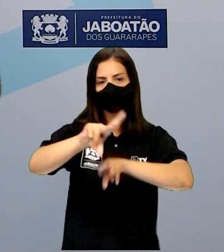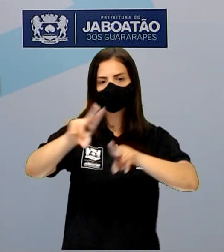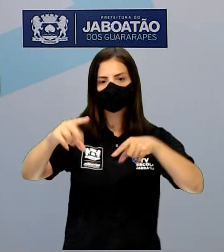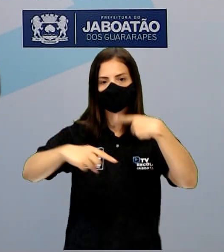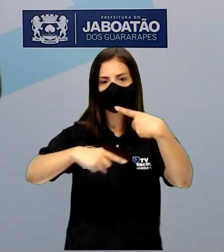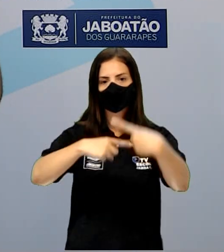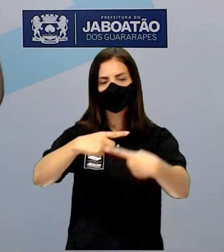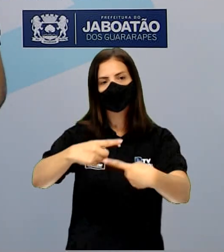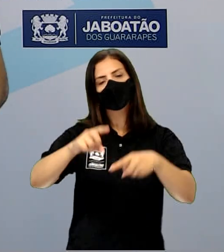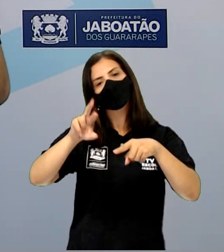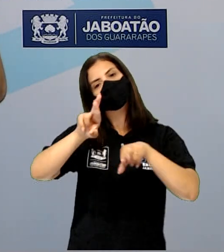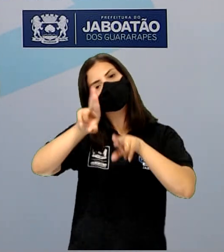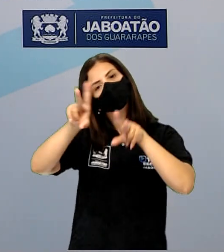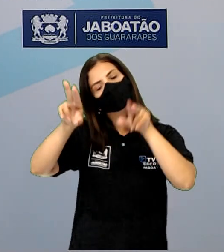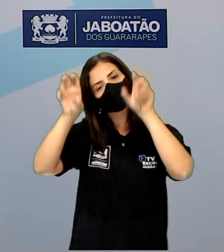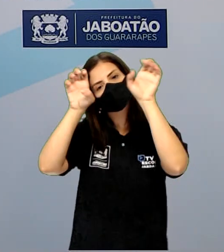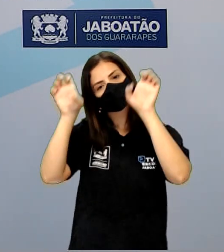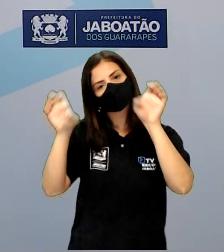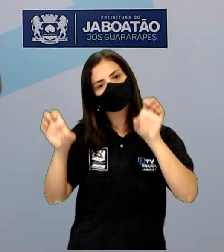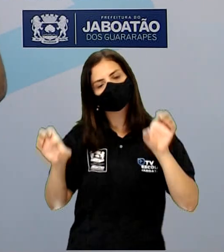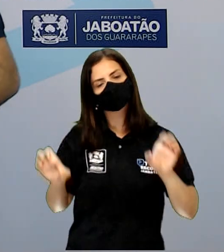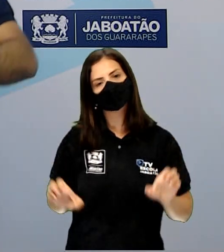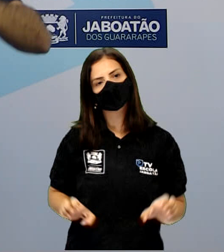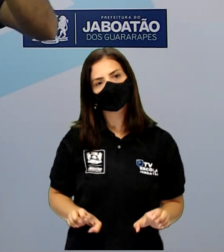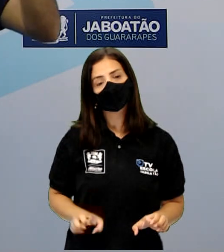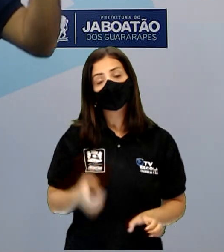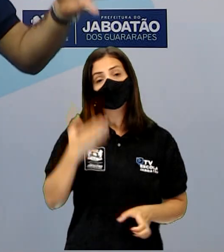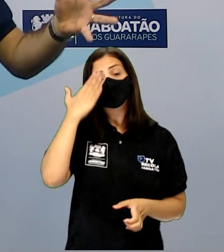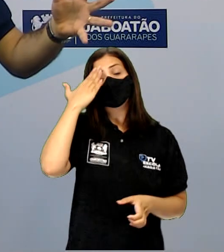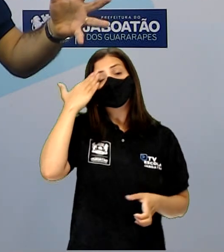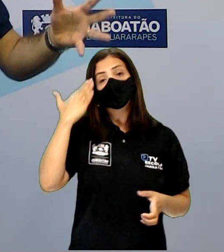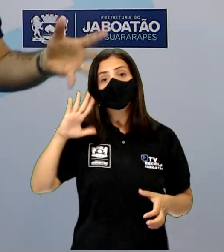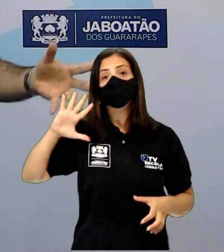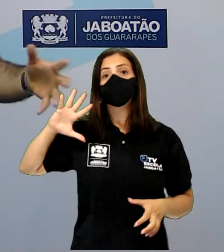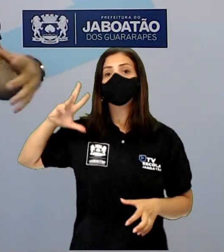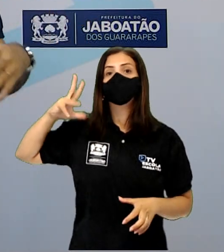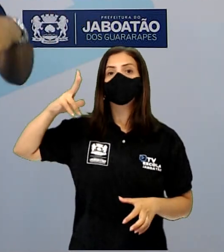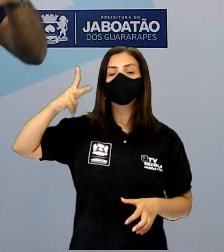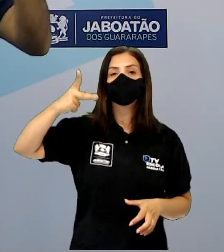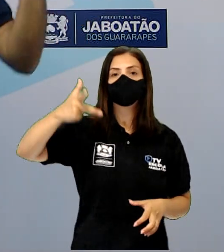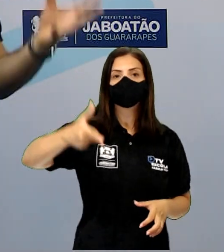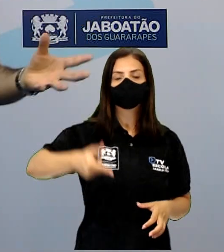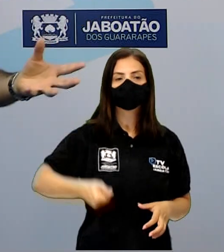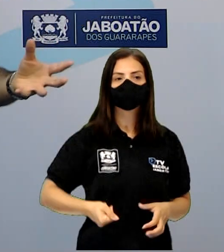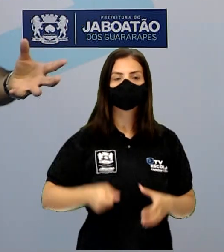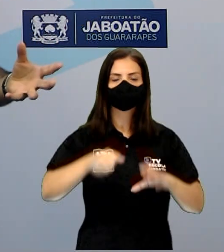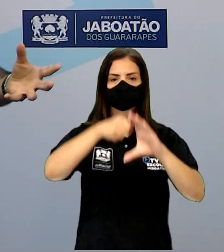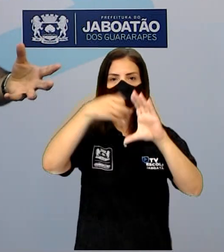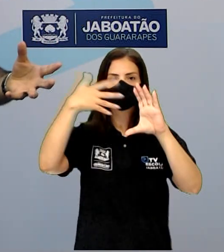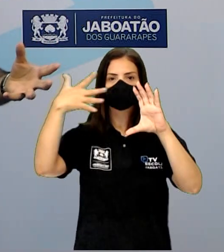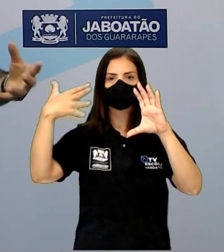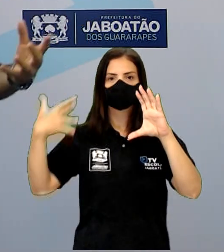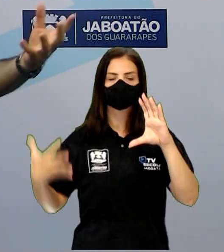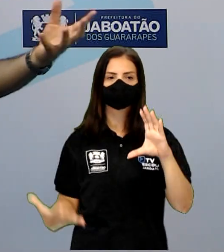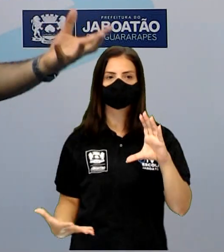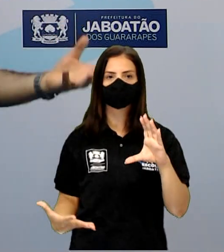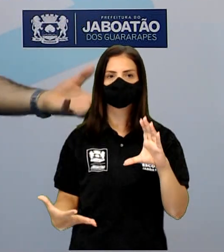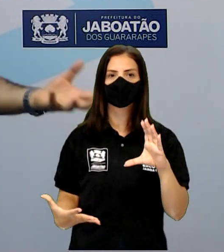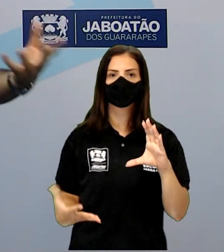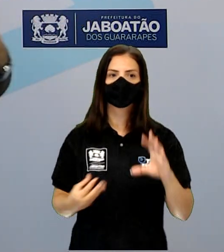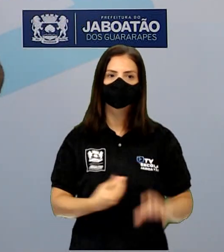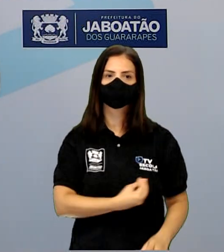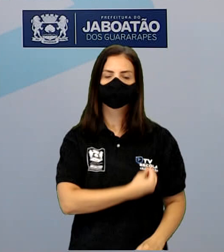de estruturas. Então, sabendo de tudo isso, pessoal, de todas essas características que a gente falou desses